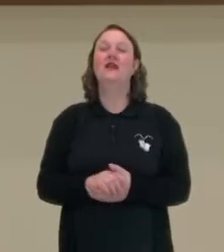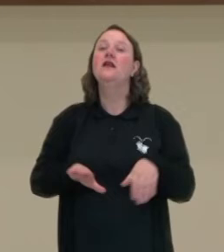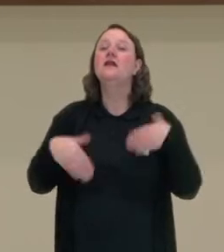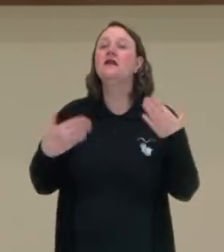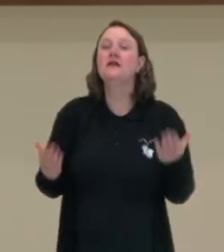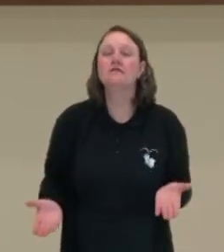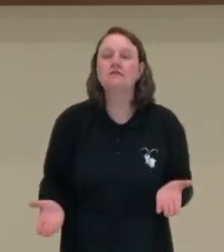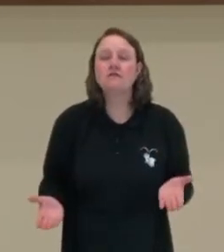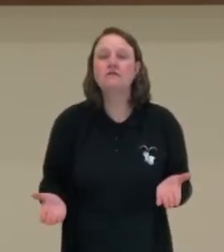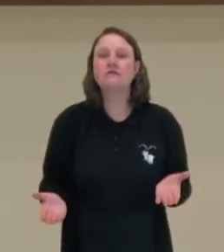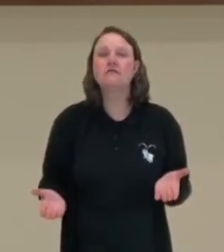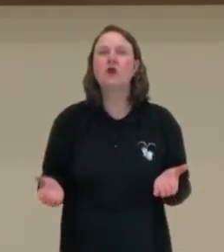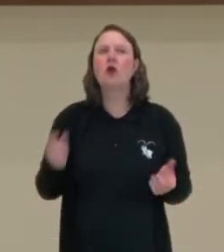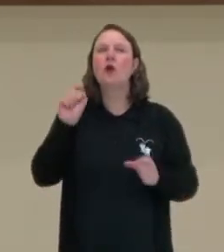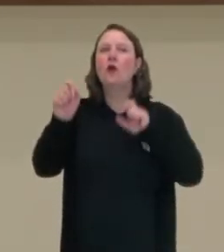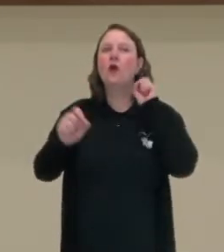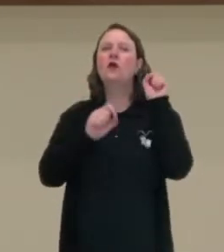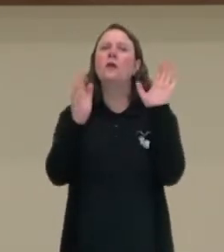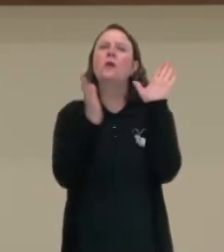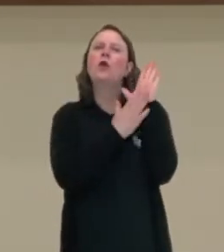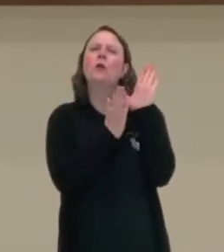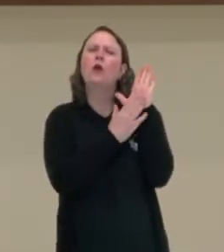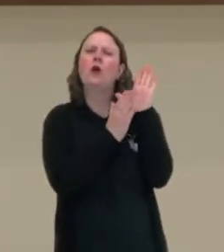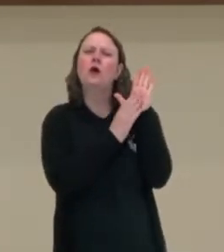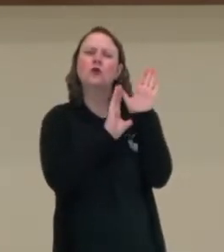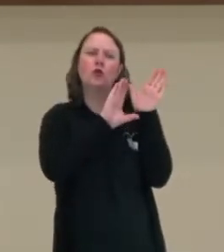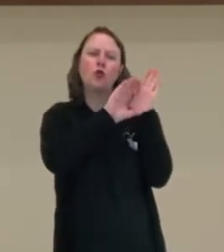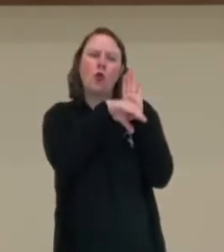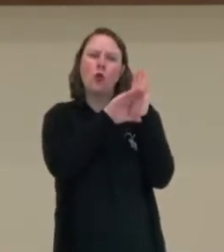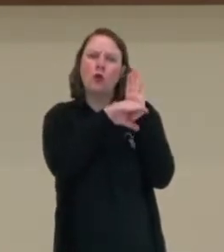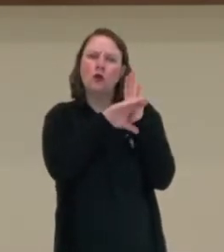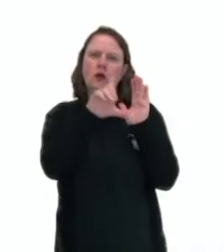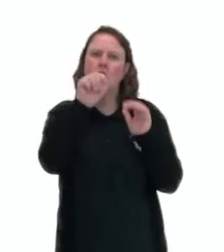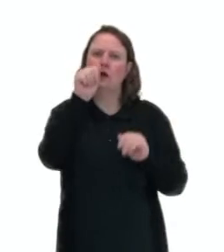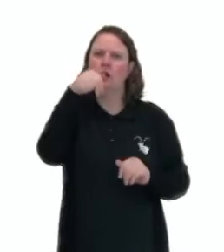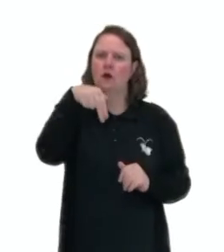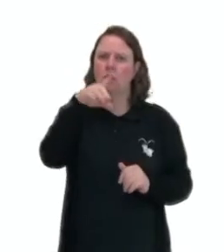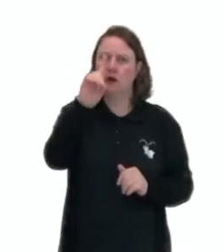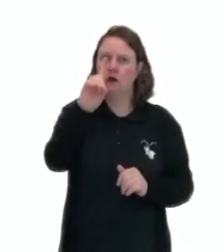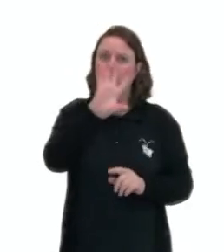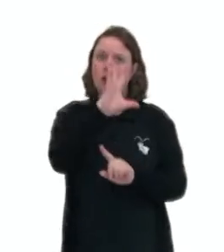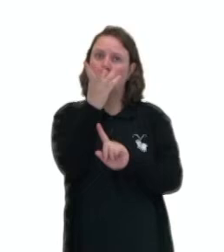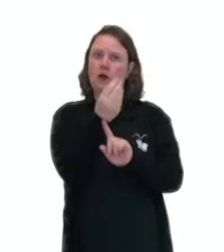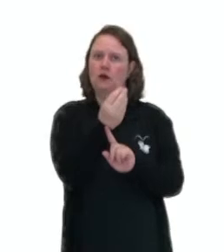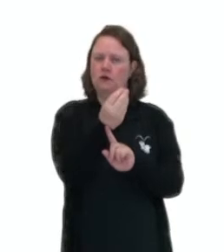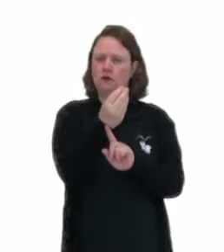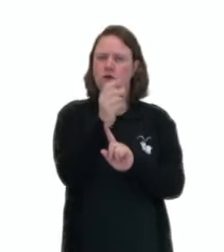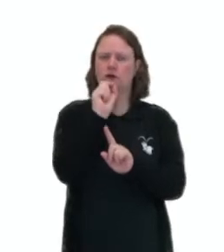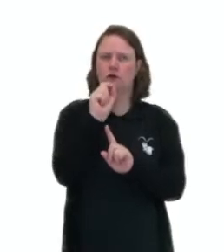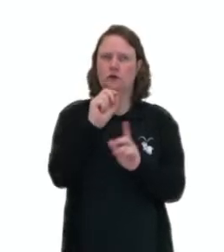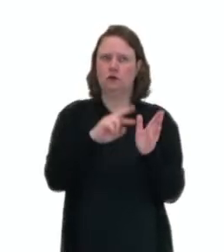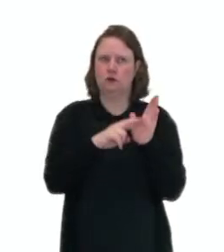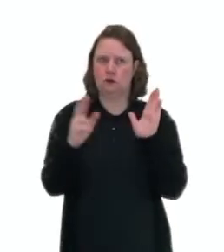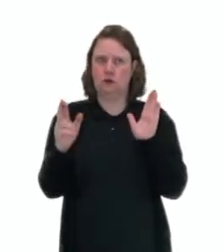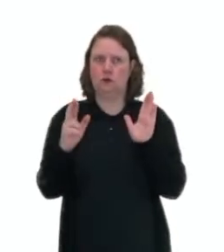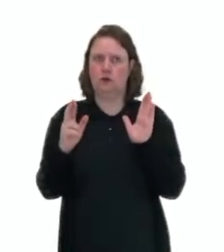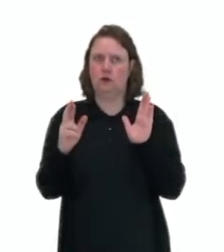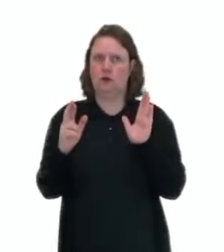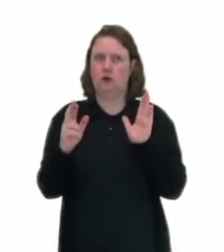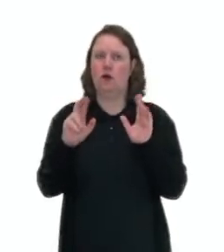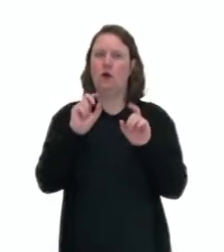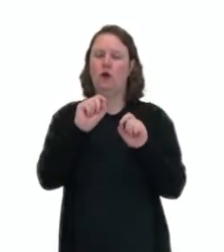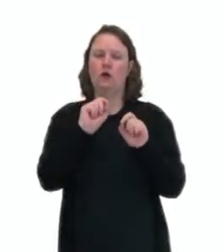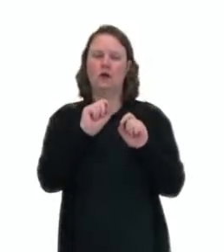E aí, galera, o que propõe o conceito de Land Art? Vamos então, como sugestão de resposta, direi que converte o